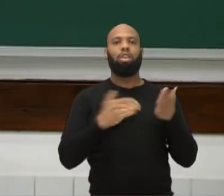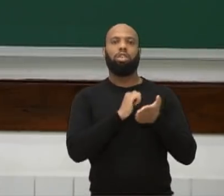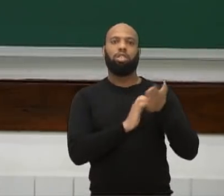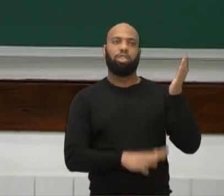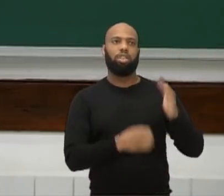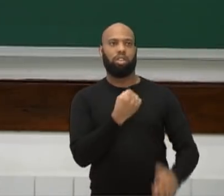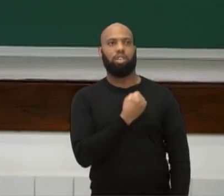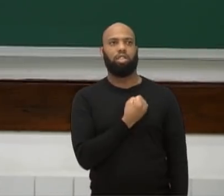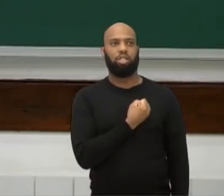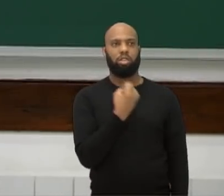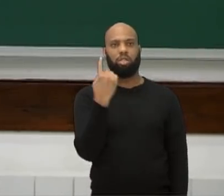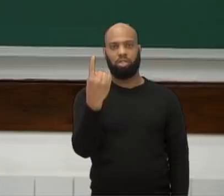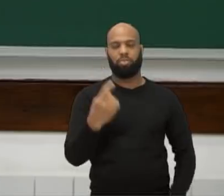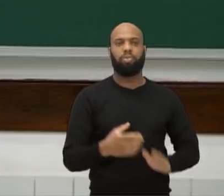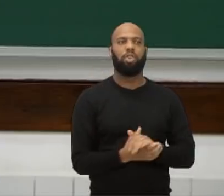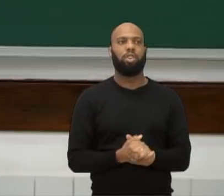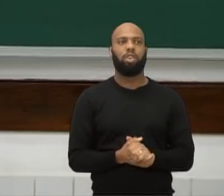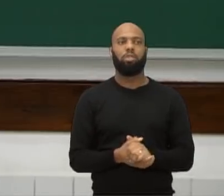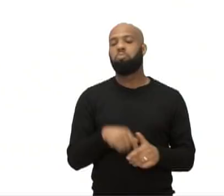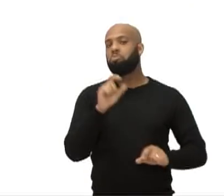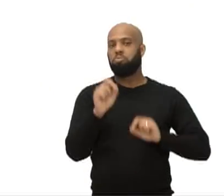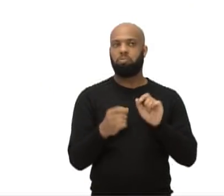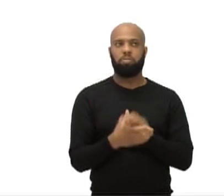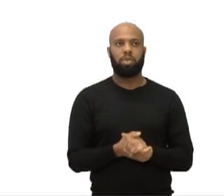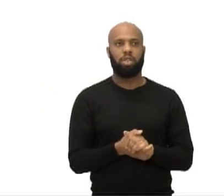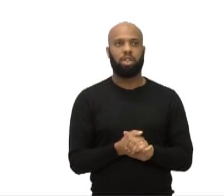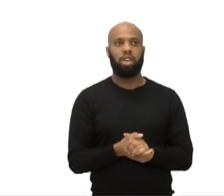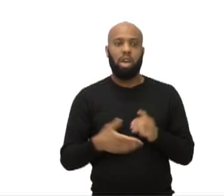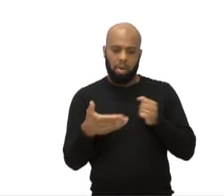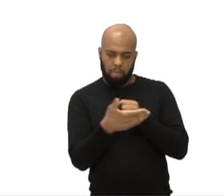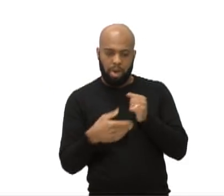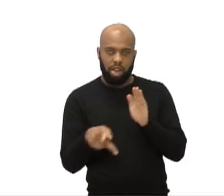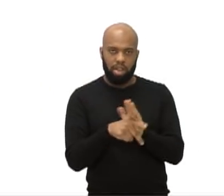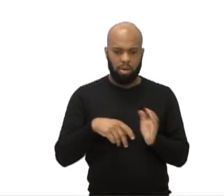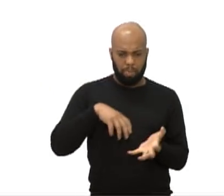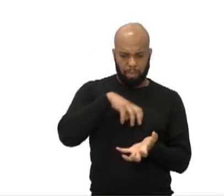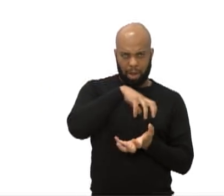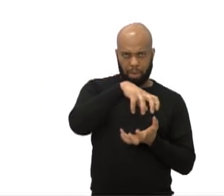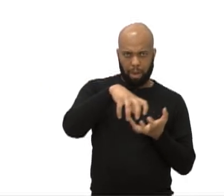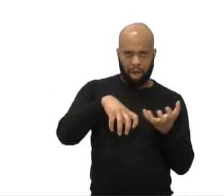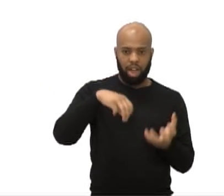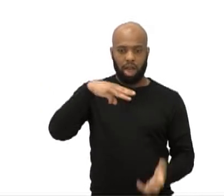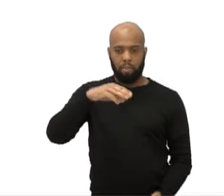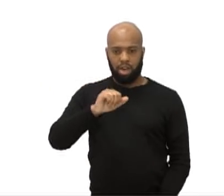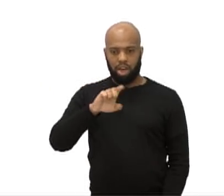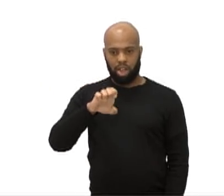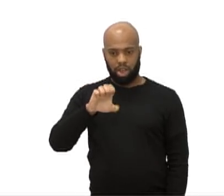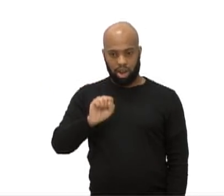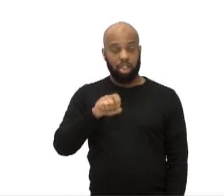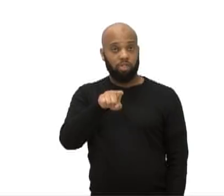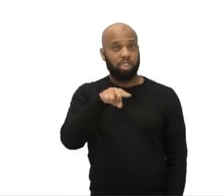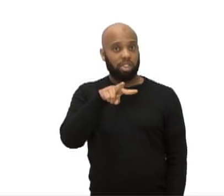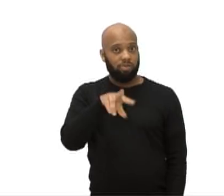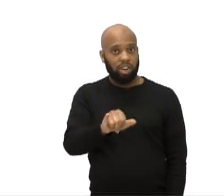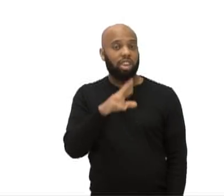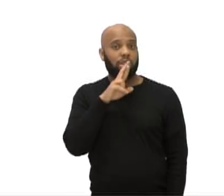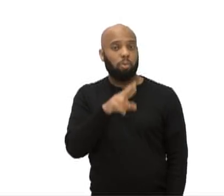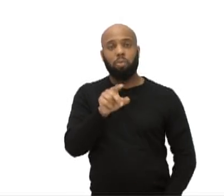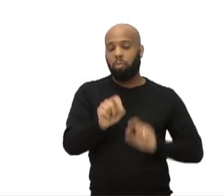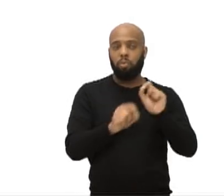E agora chegamos à nossa atividade 1, que diz assim: com base no contexto da revolta dos malês, responda as seguintes